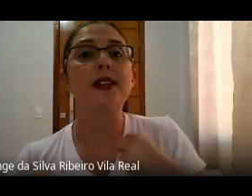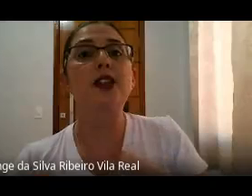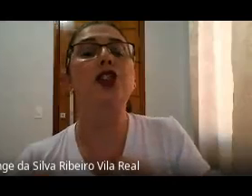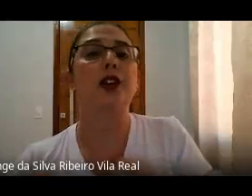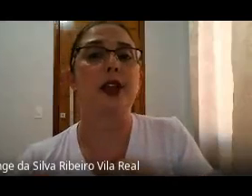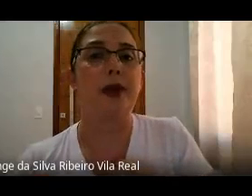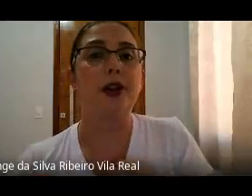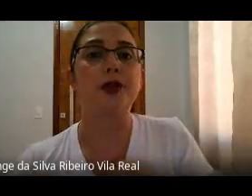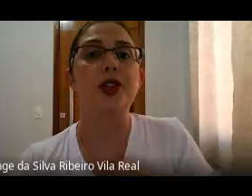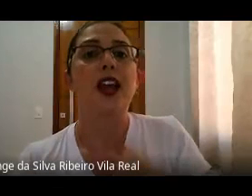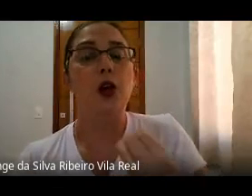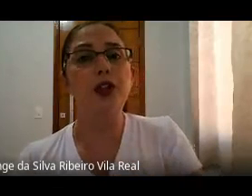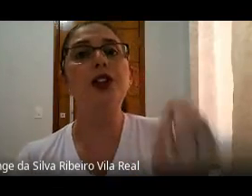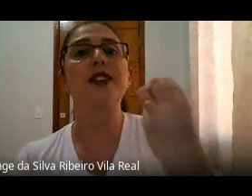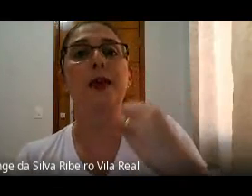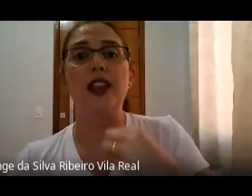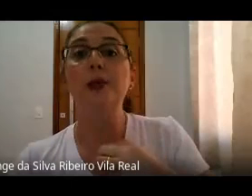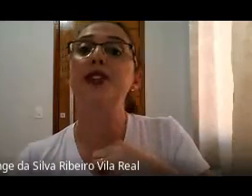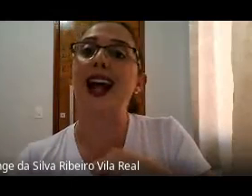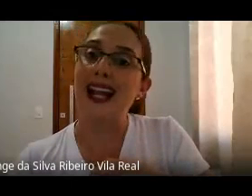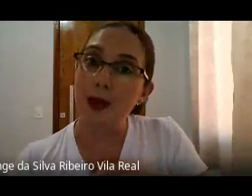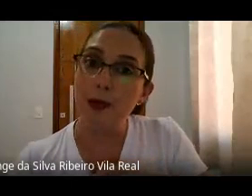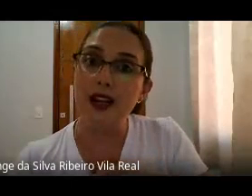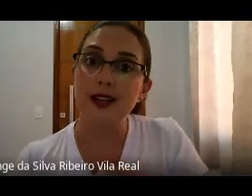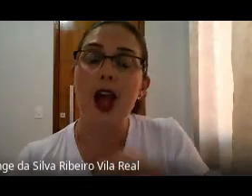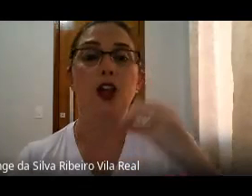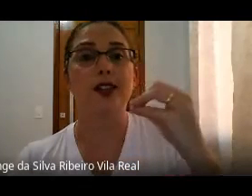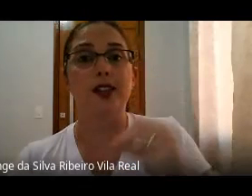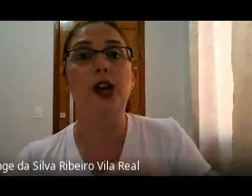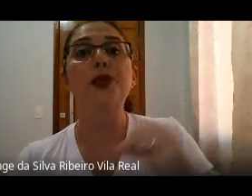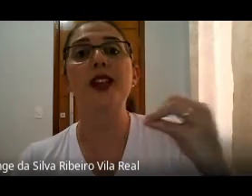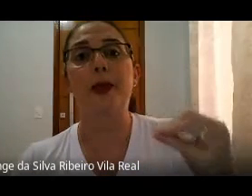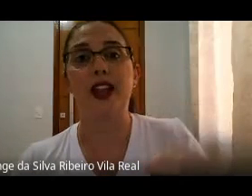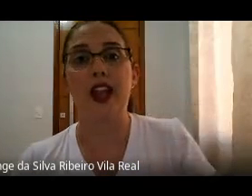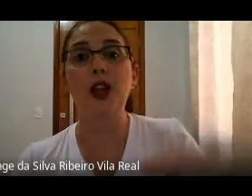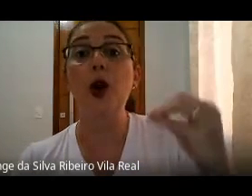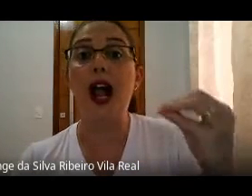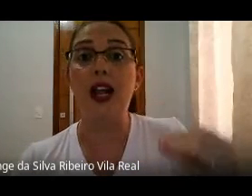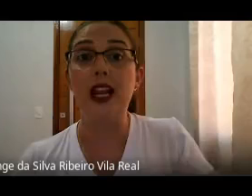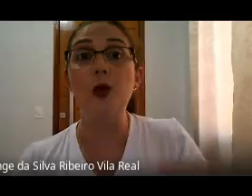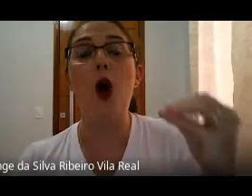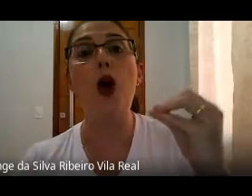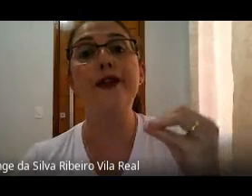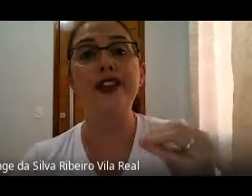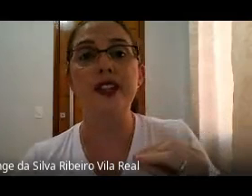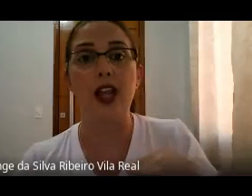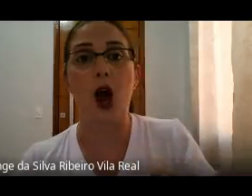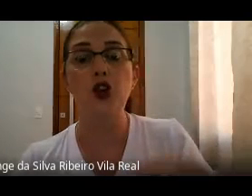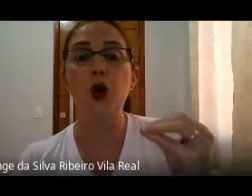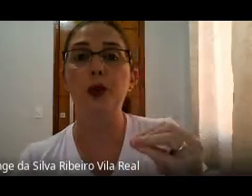é interessante nós sabermos que quando nós aprendemos a Libras, nós estamos aprendendo a